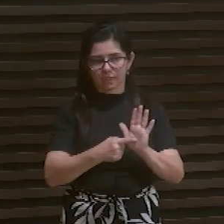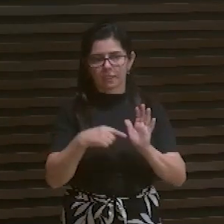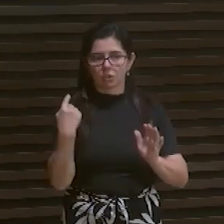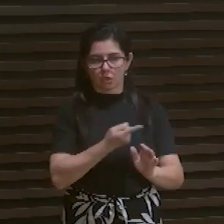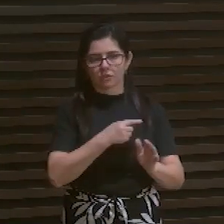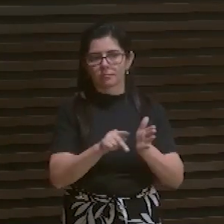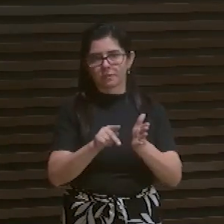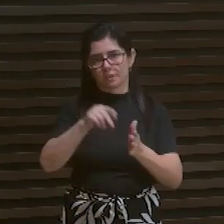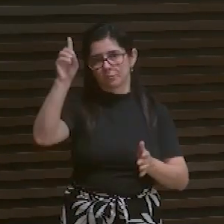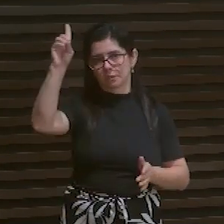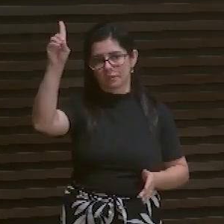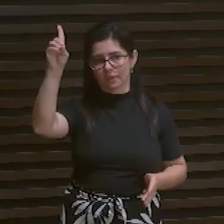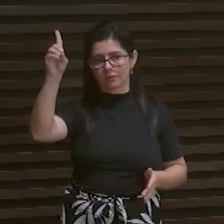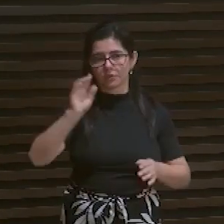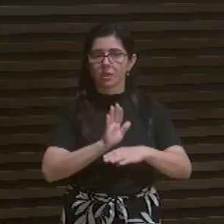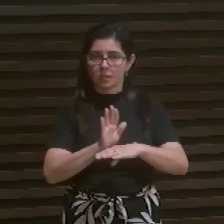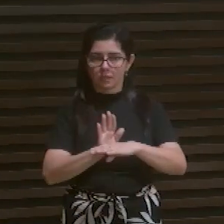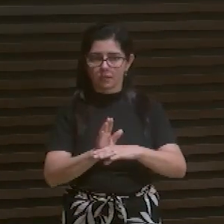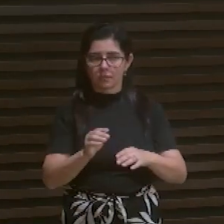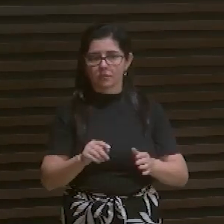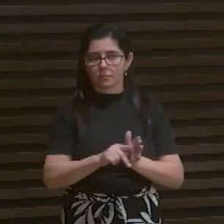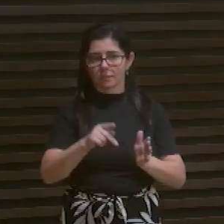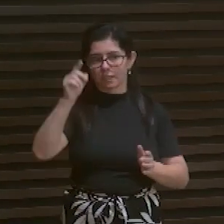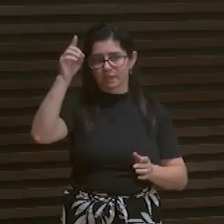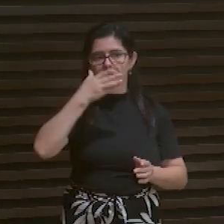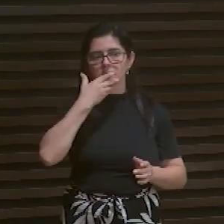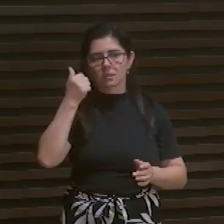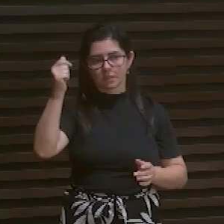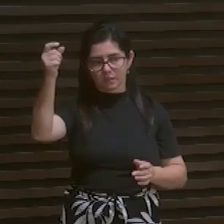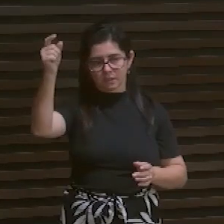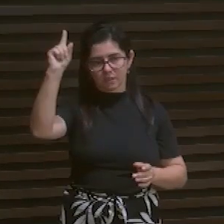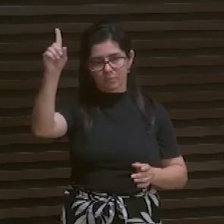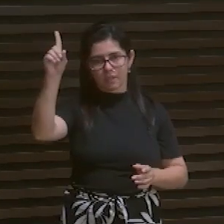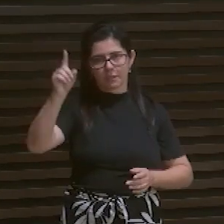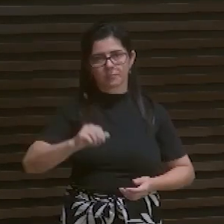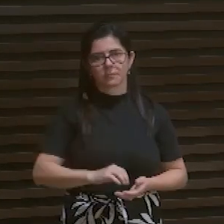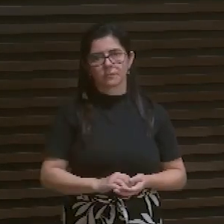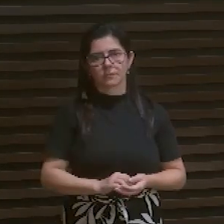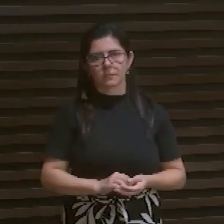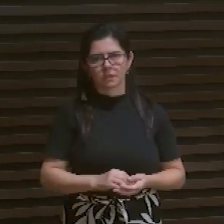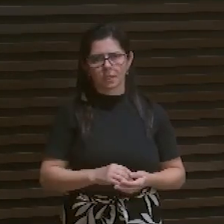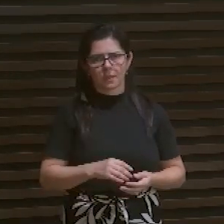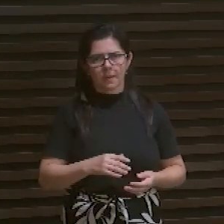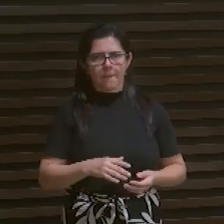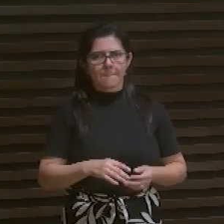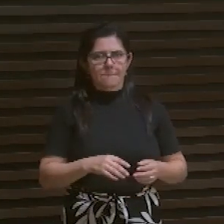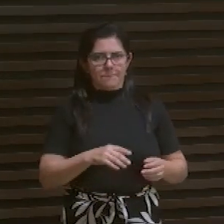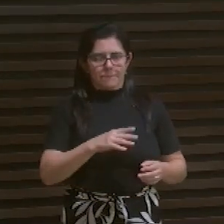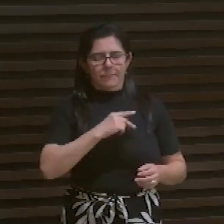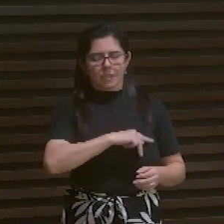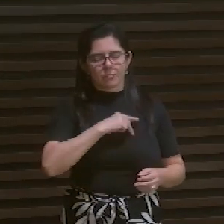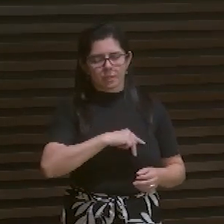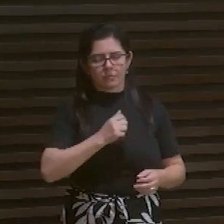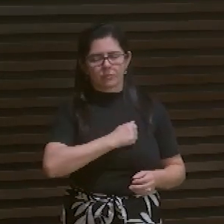que pertencem ao Pai, da lavoura que também pertence ao Pai. Paulo, Apolo, Pedro e todos os membros desse